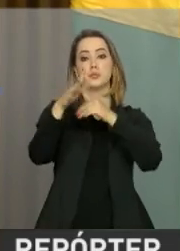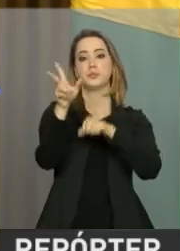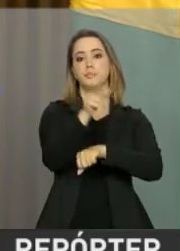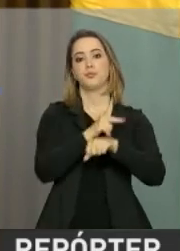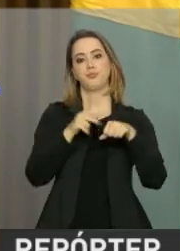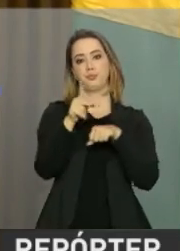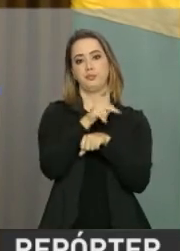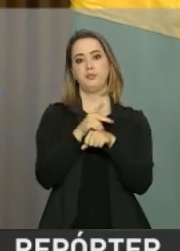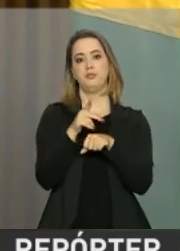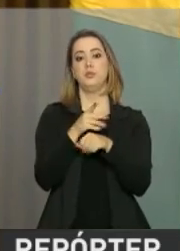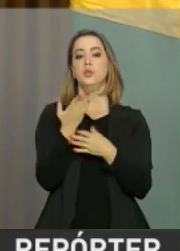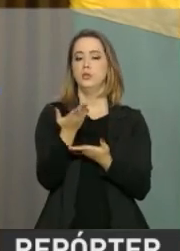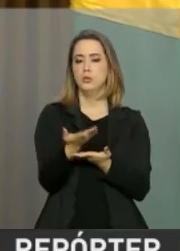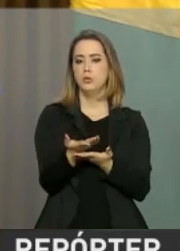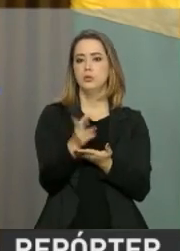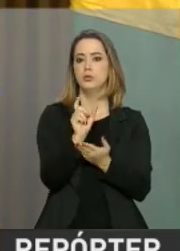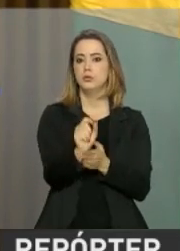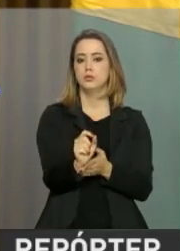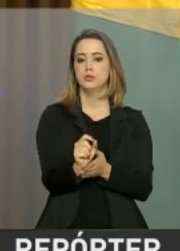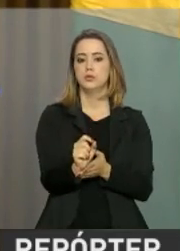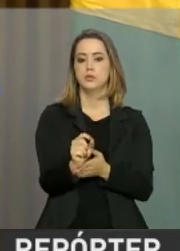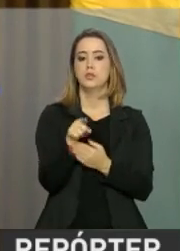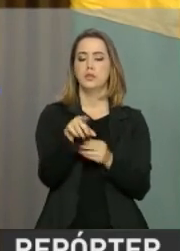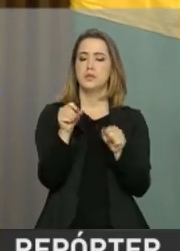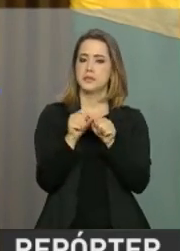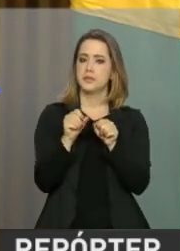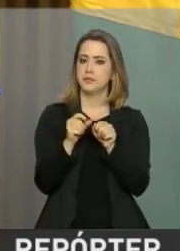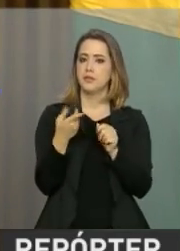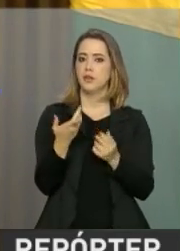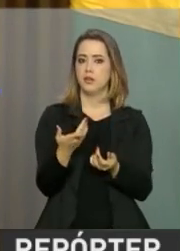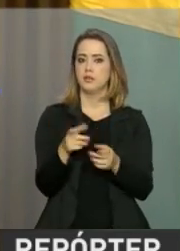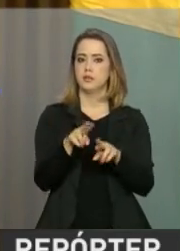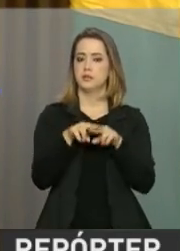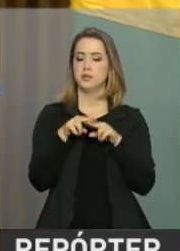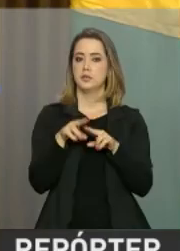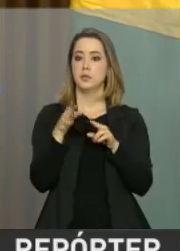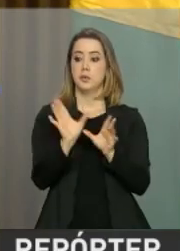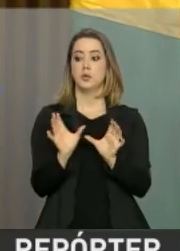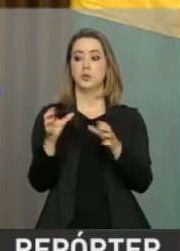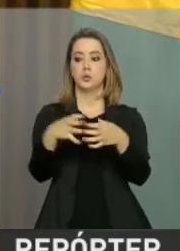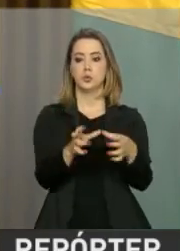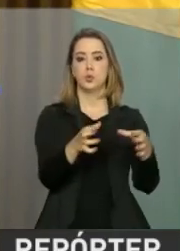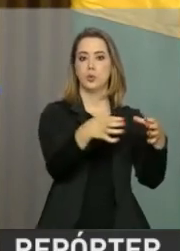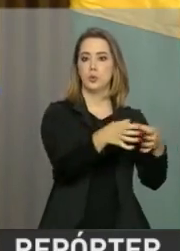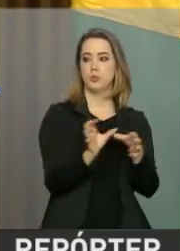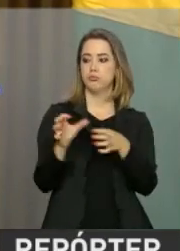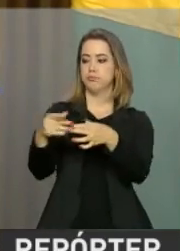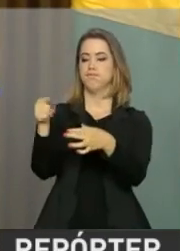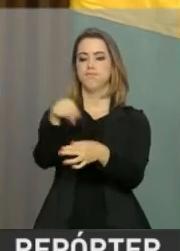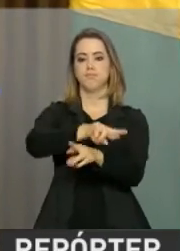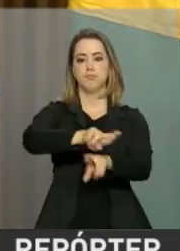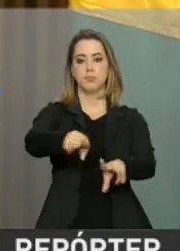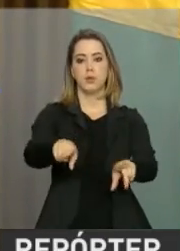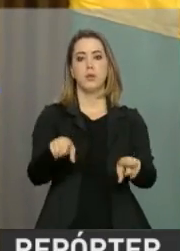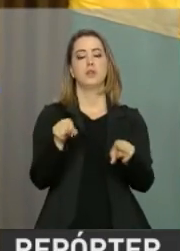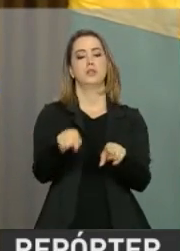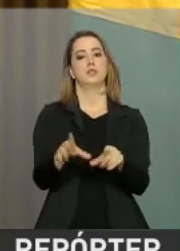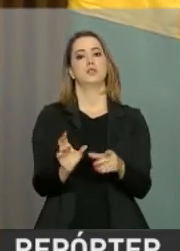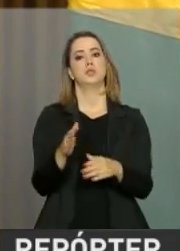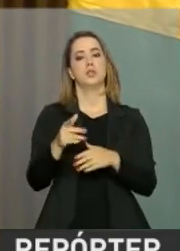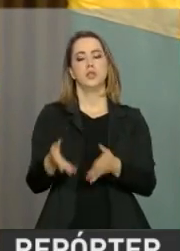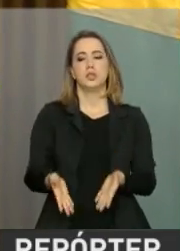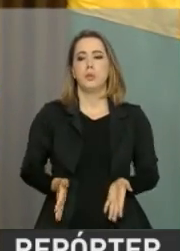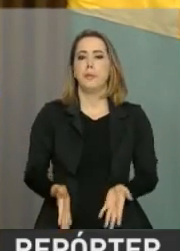país você é fácil por meio destes setores que são geradores de avanços industriais